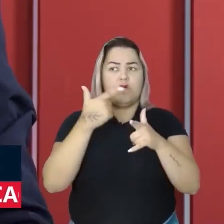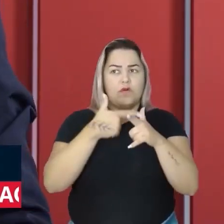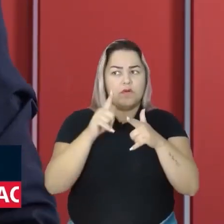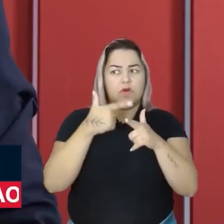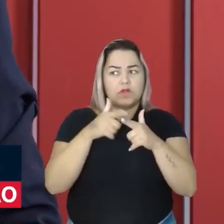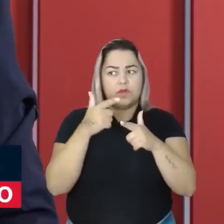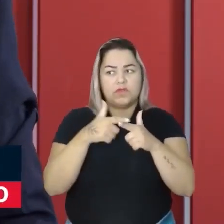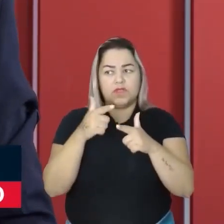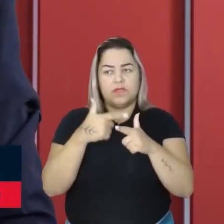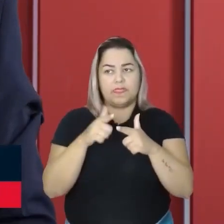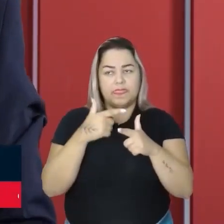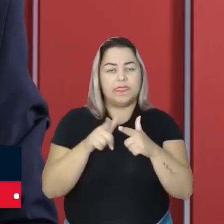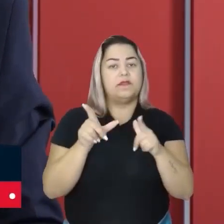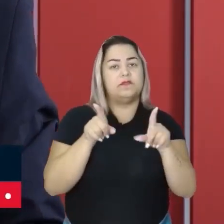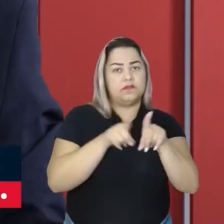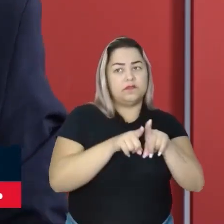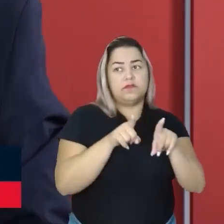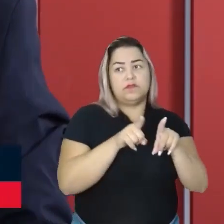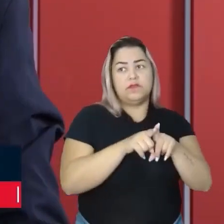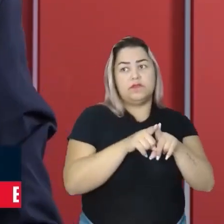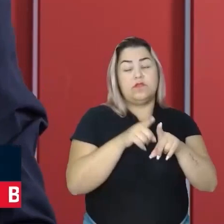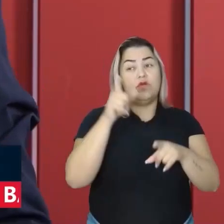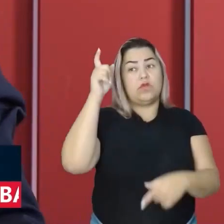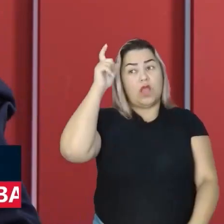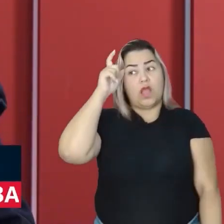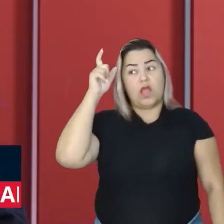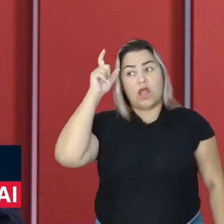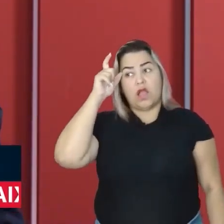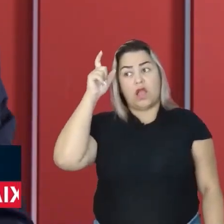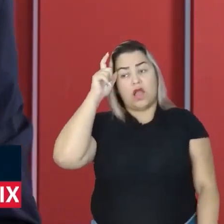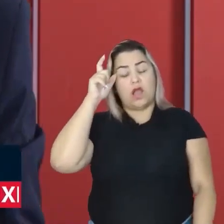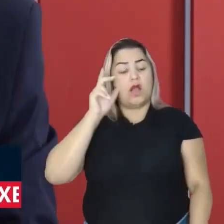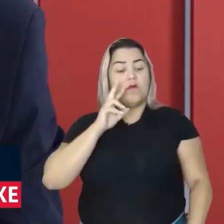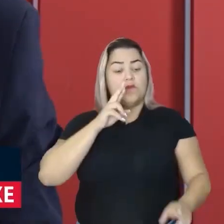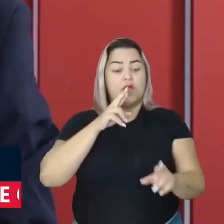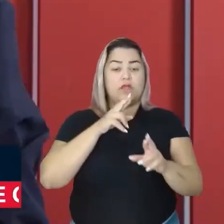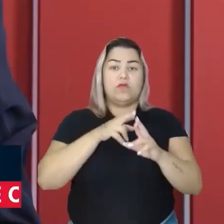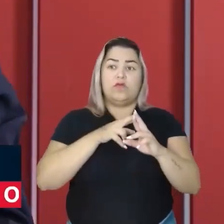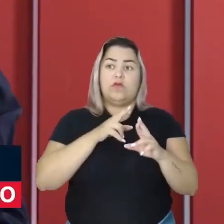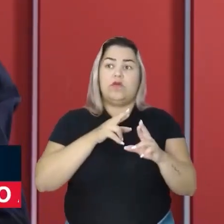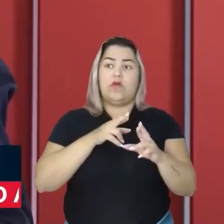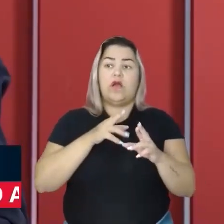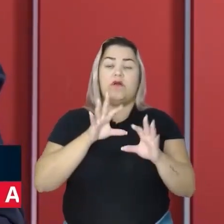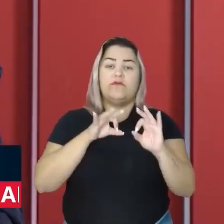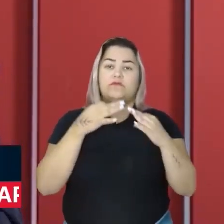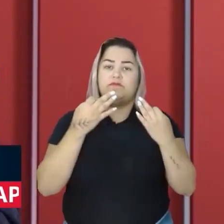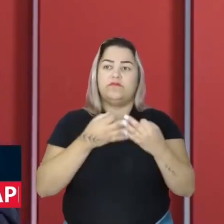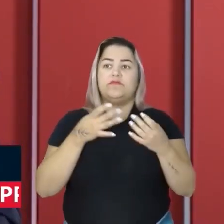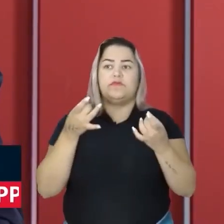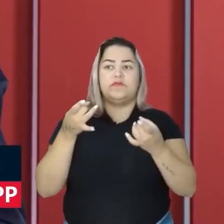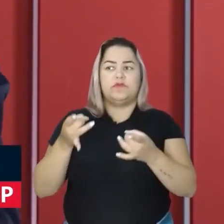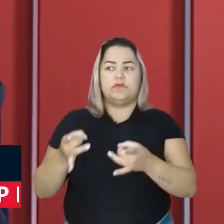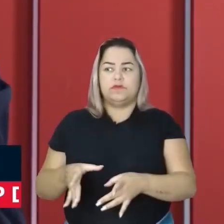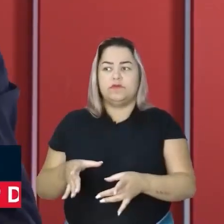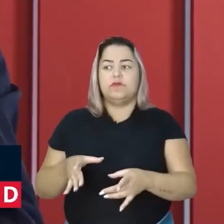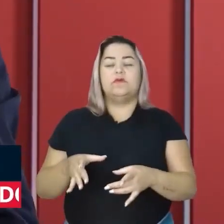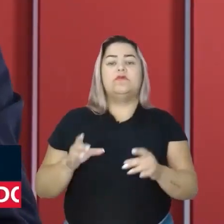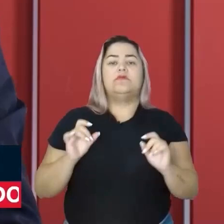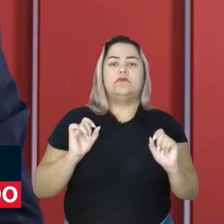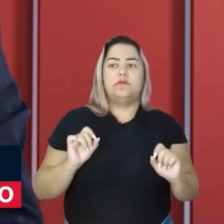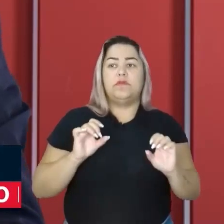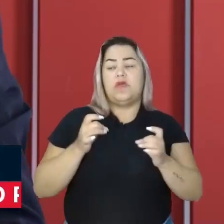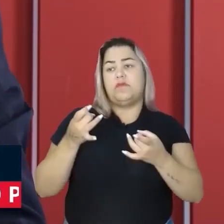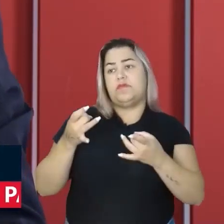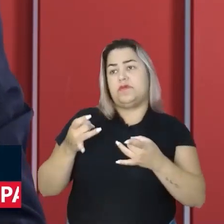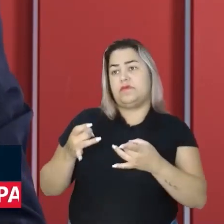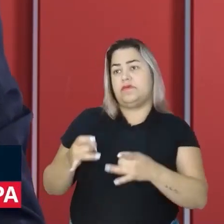digo, provavelmente o diabo reinou muito com essa gente, a família foi abandonada, né? Porque a pessoa não ama suas famílias, quem abandona